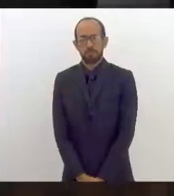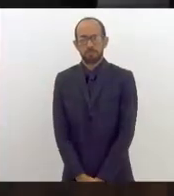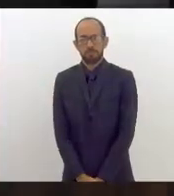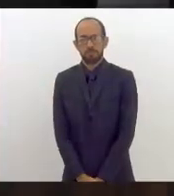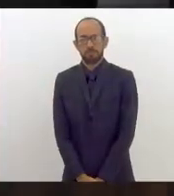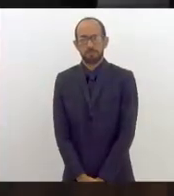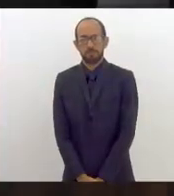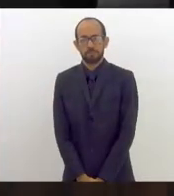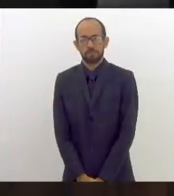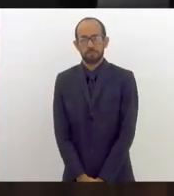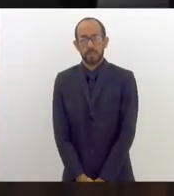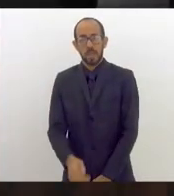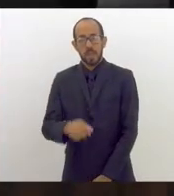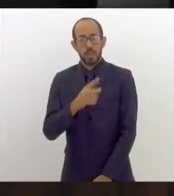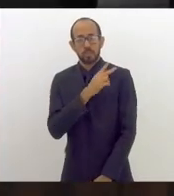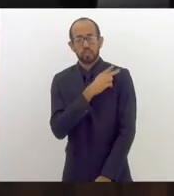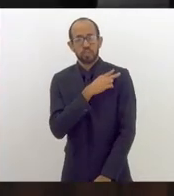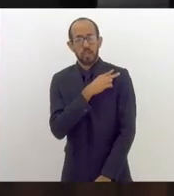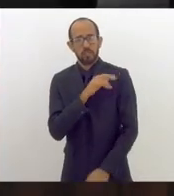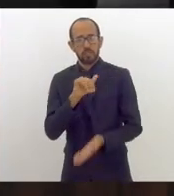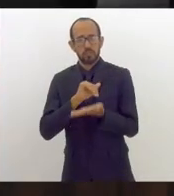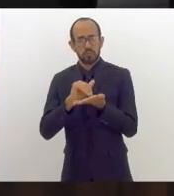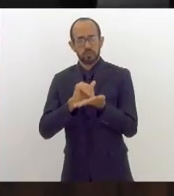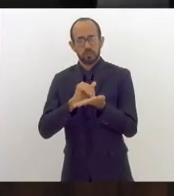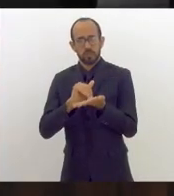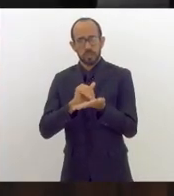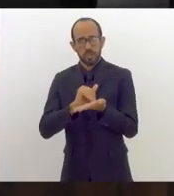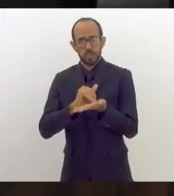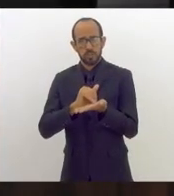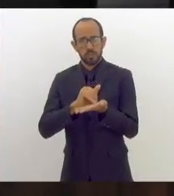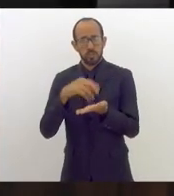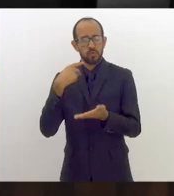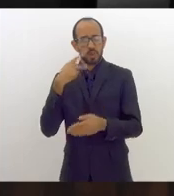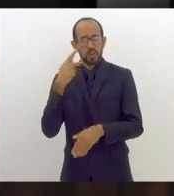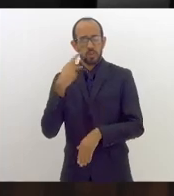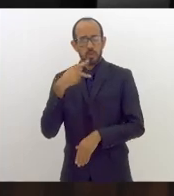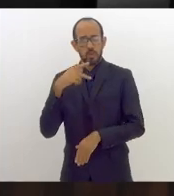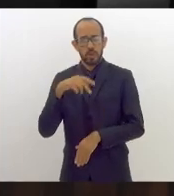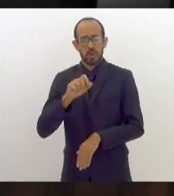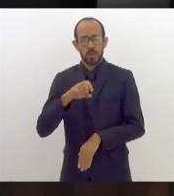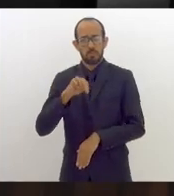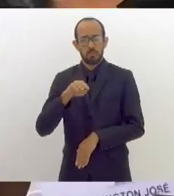chave de gabinete da vereadora Verônica Costa Mariano Araújo